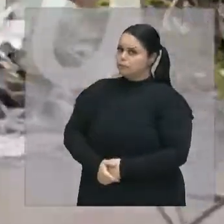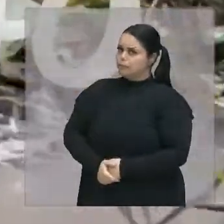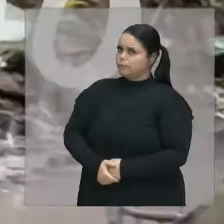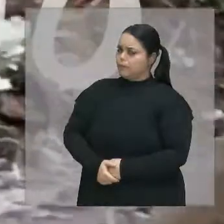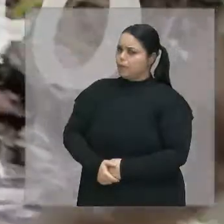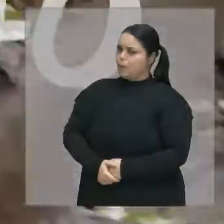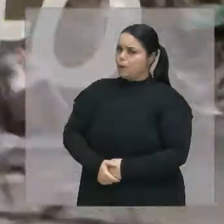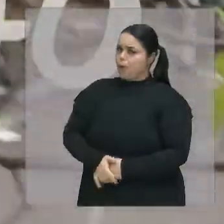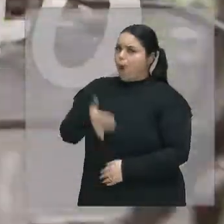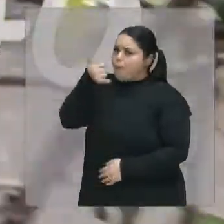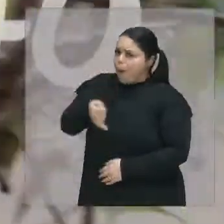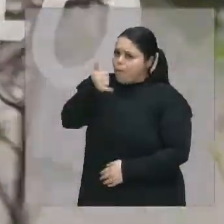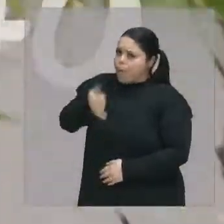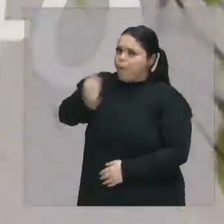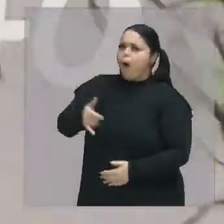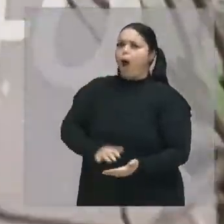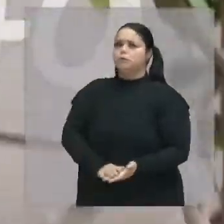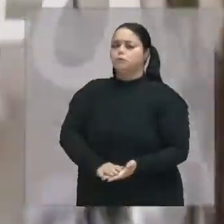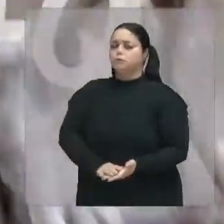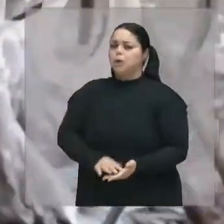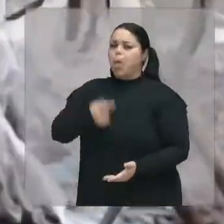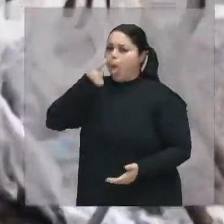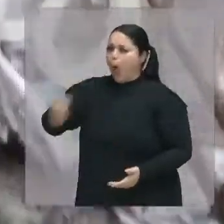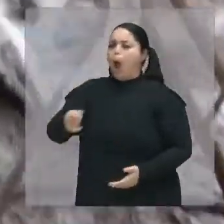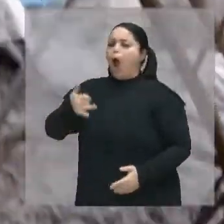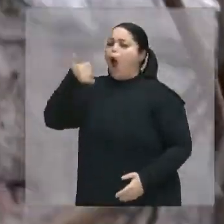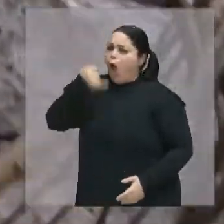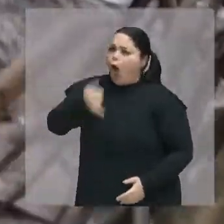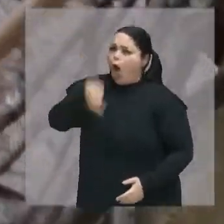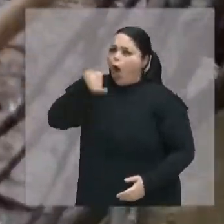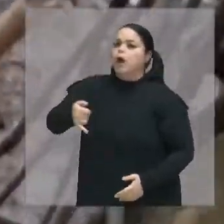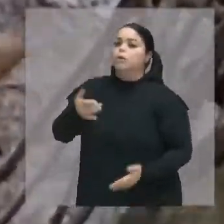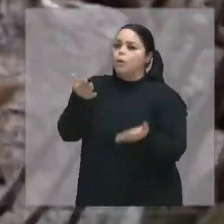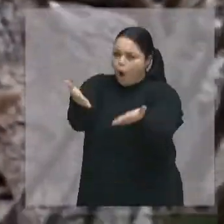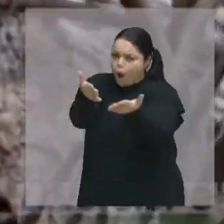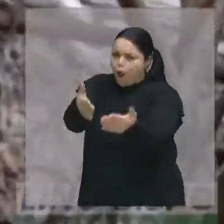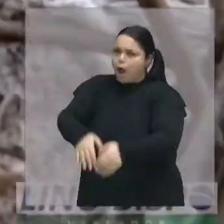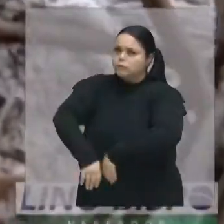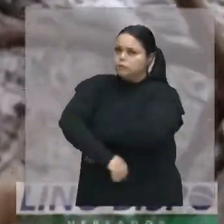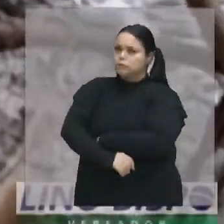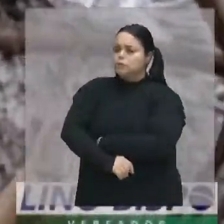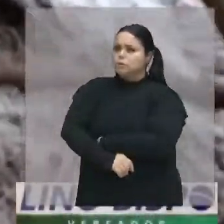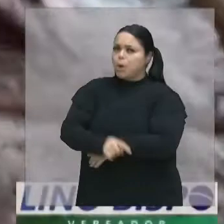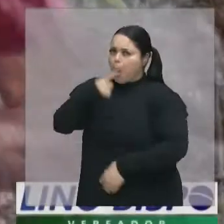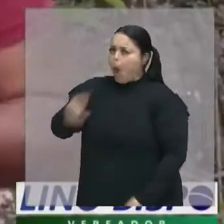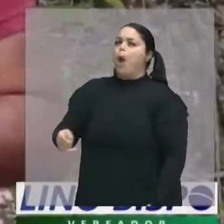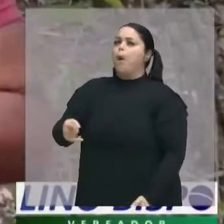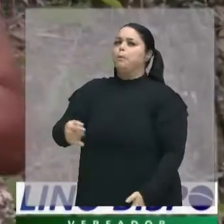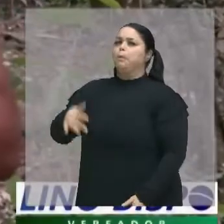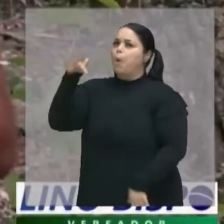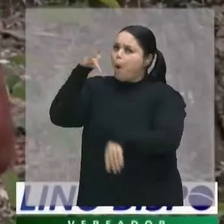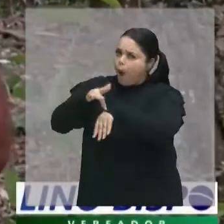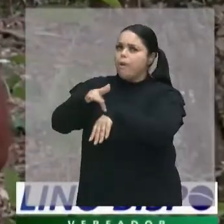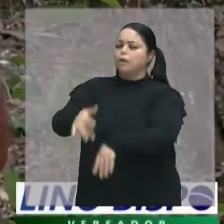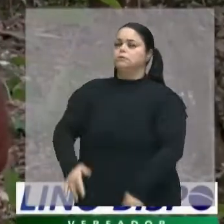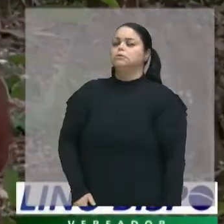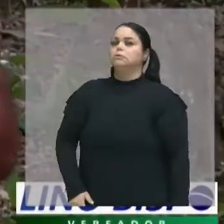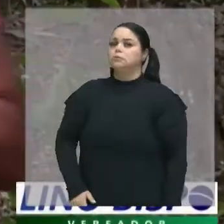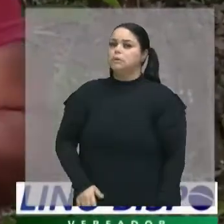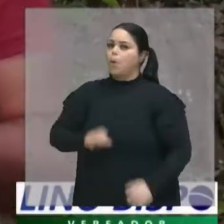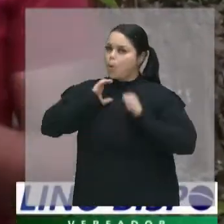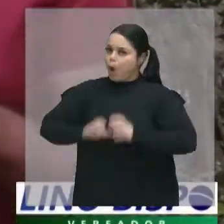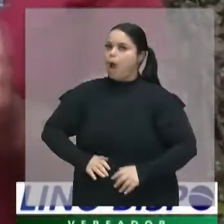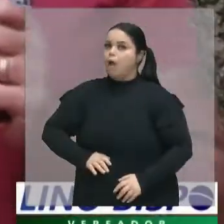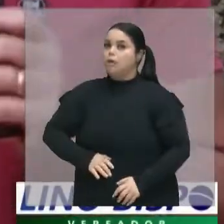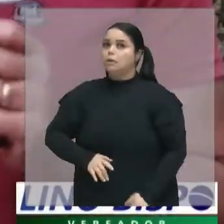a merda aqui, ó. Literalmente falando, a merda está aqui, ó. Isso é lamentável. Fala, cidadão.